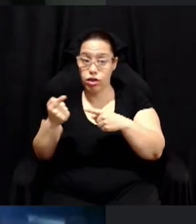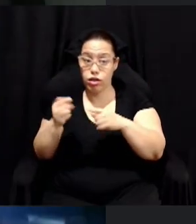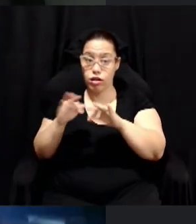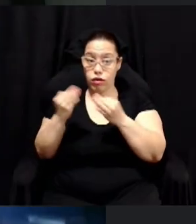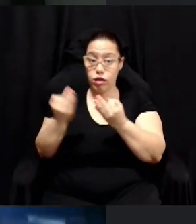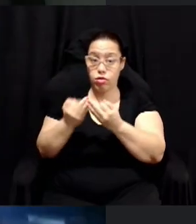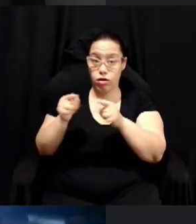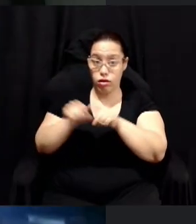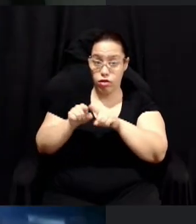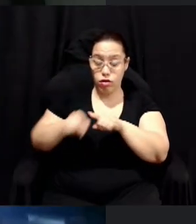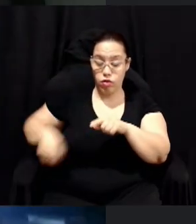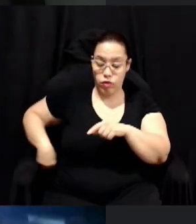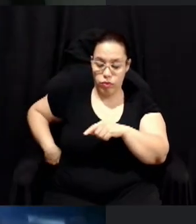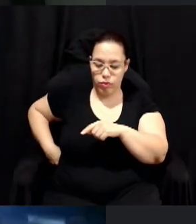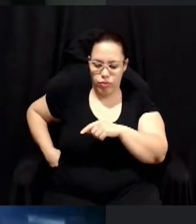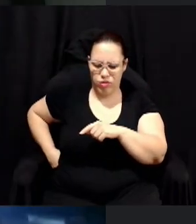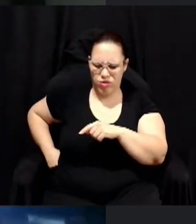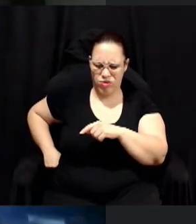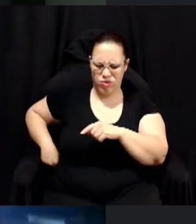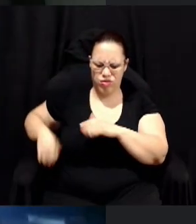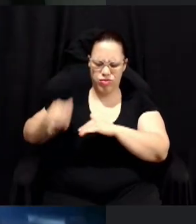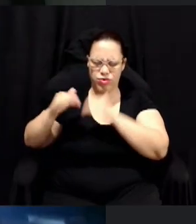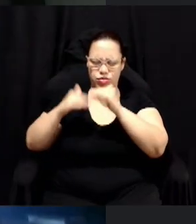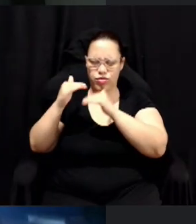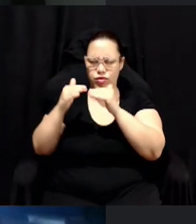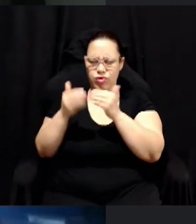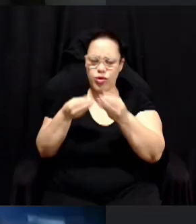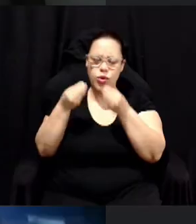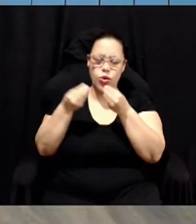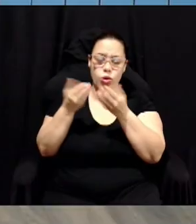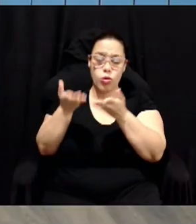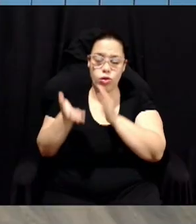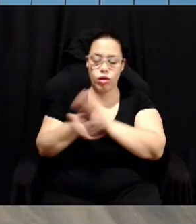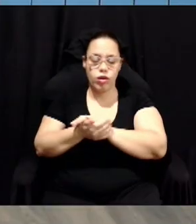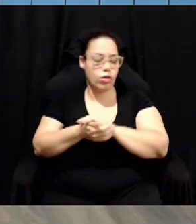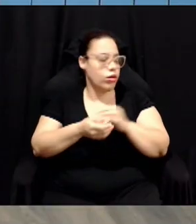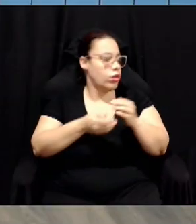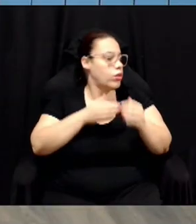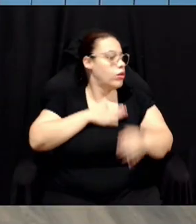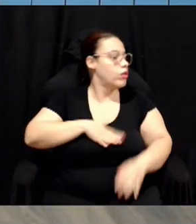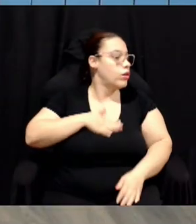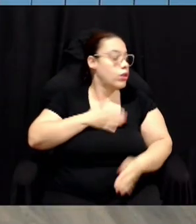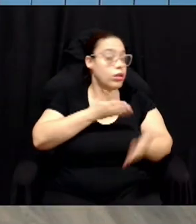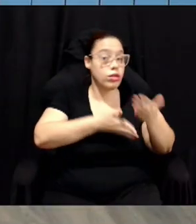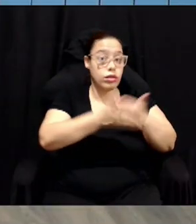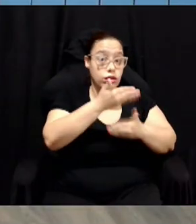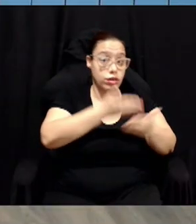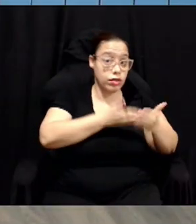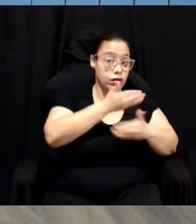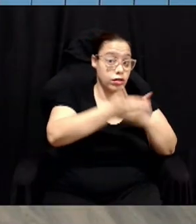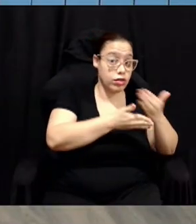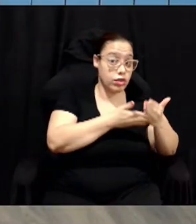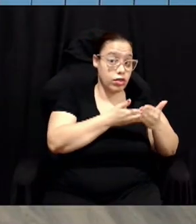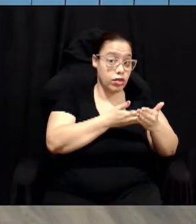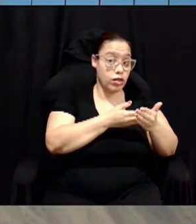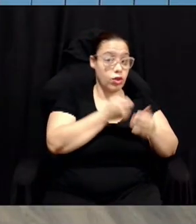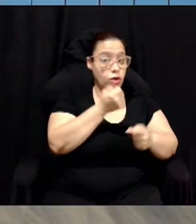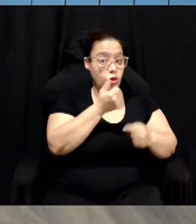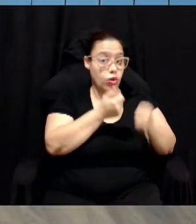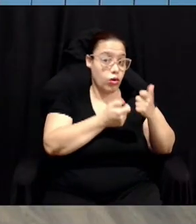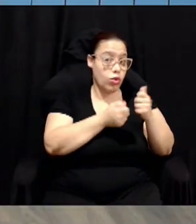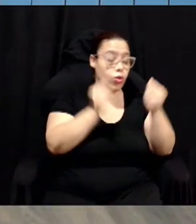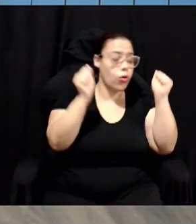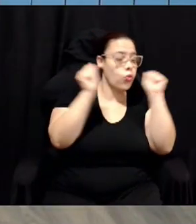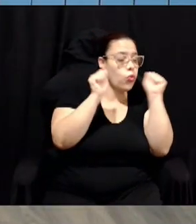nesse processo aí de lidar com a doença. Até gostaria que você compartilhasse, né, com a gente aqui um pouquinho sobre o Vibrar, como